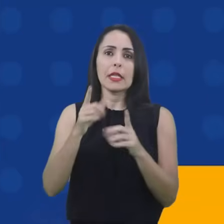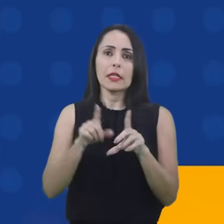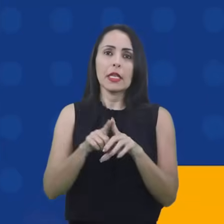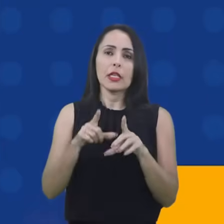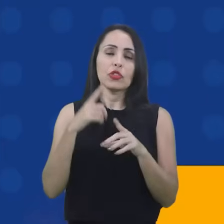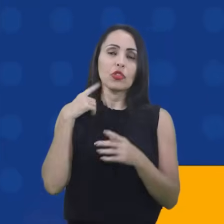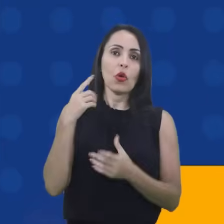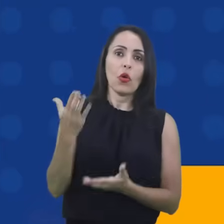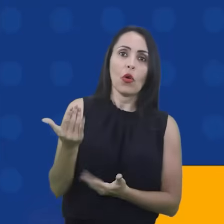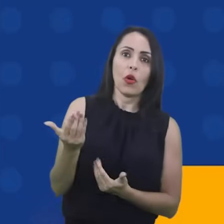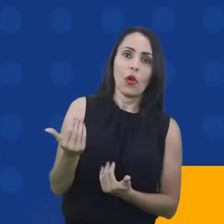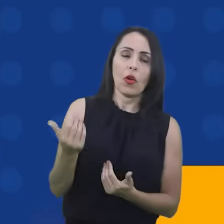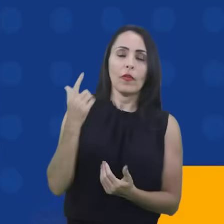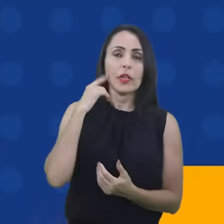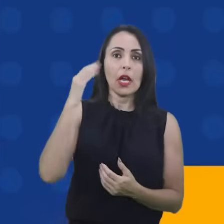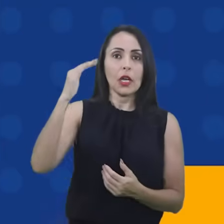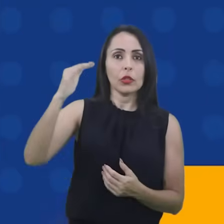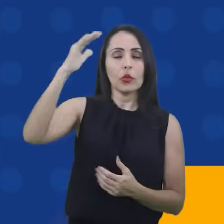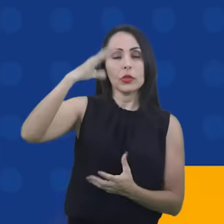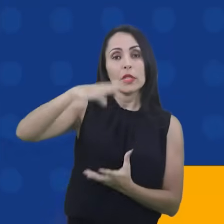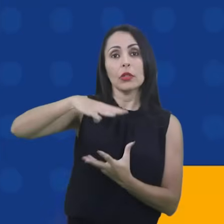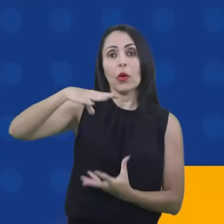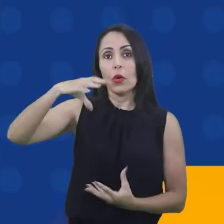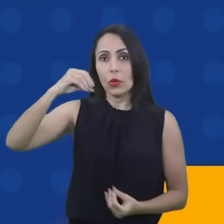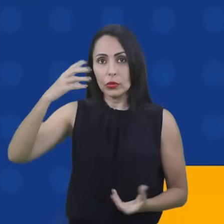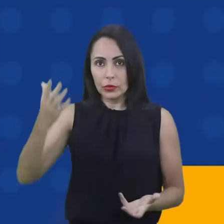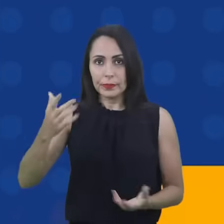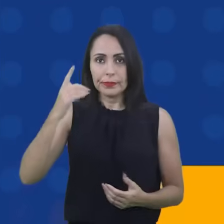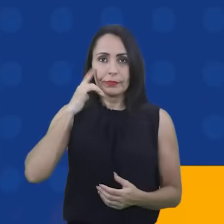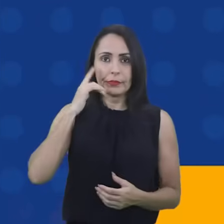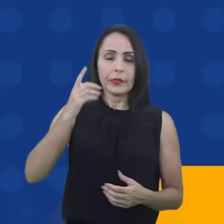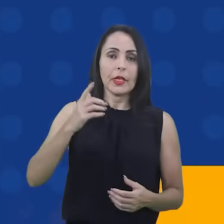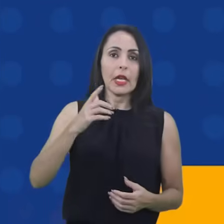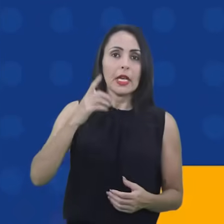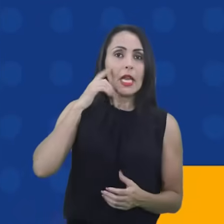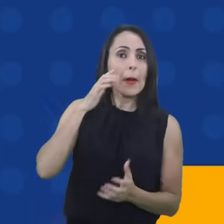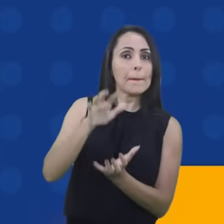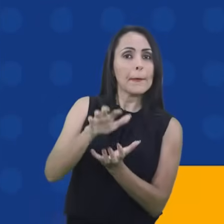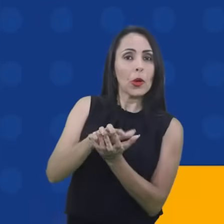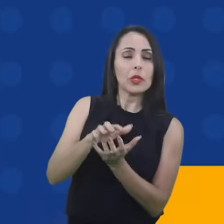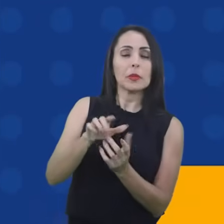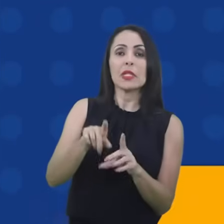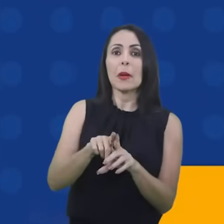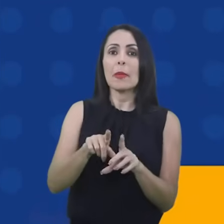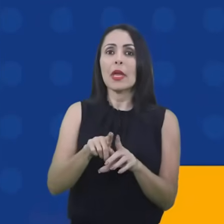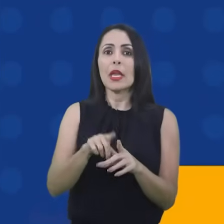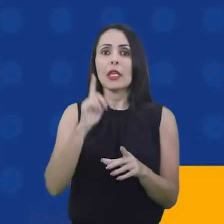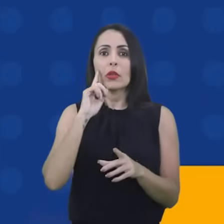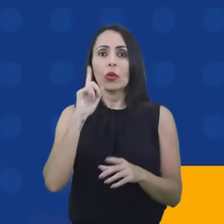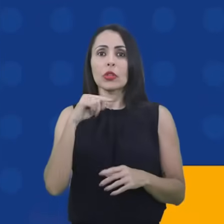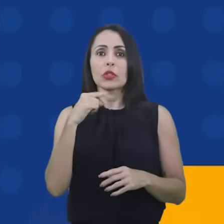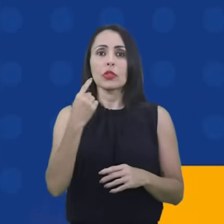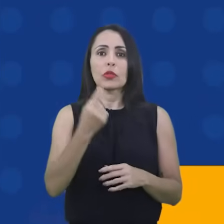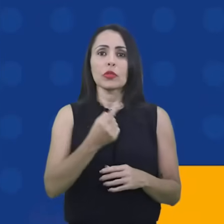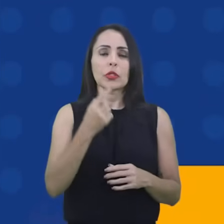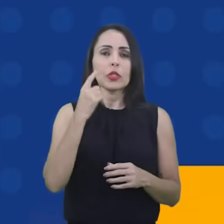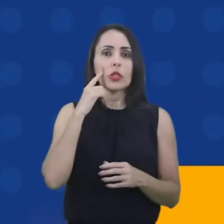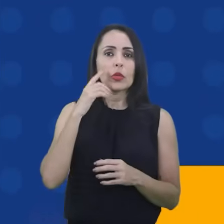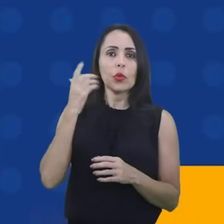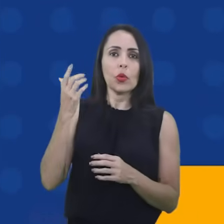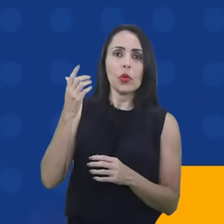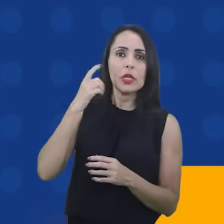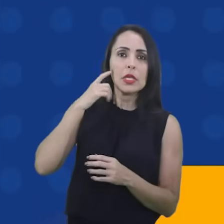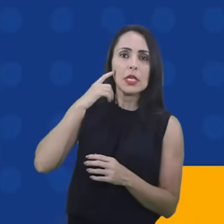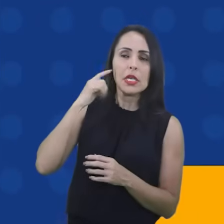por jovens, adultos e idosos, né? E as próteses, né, são dispositivos que substituem dentes, né,